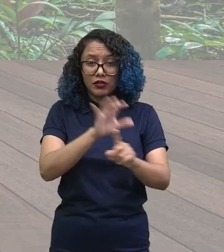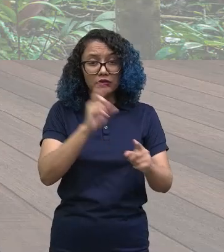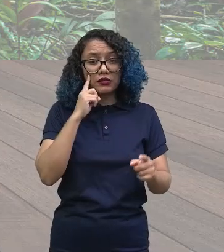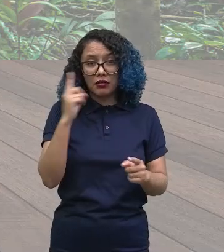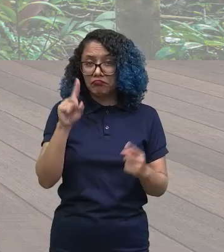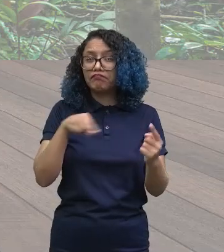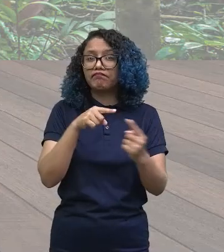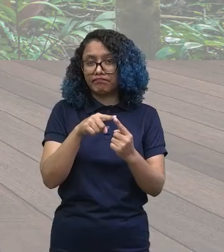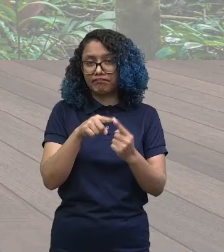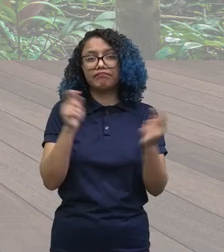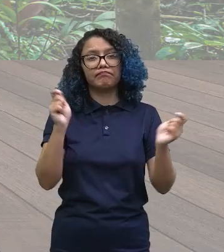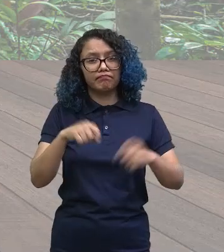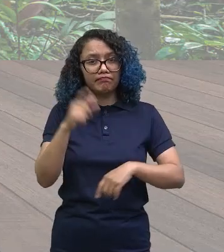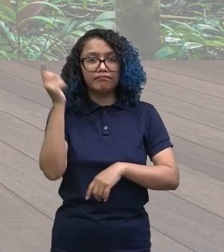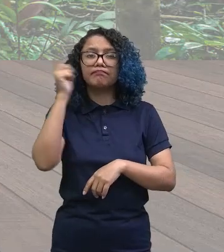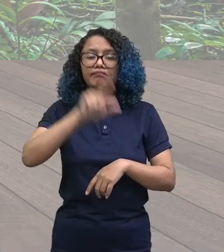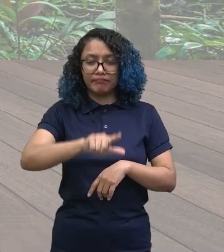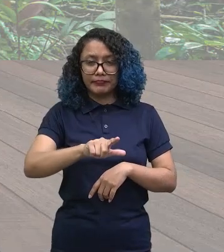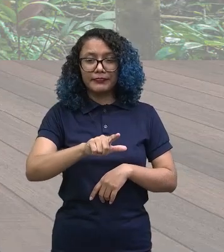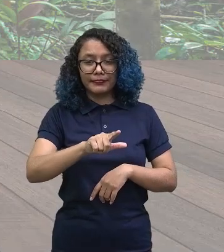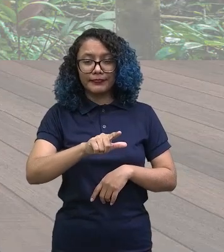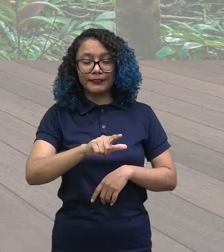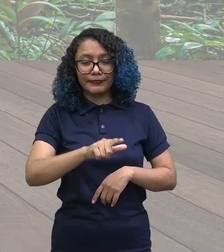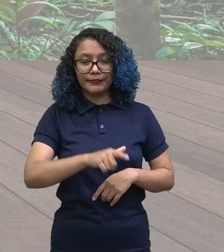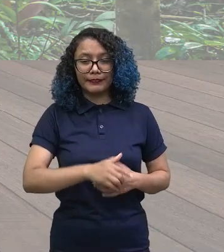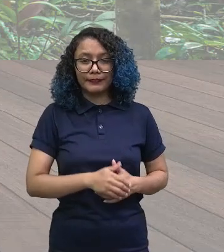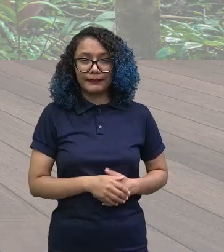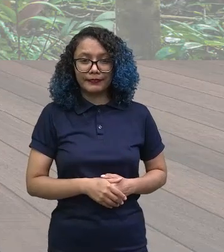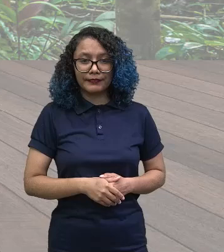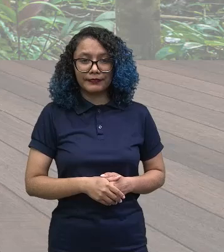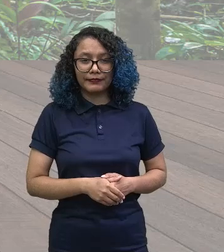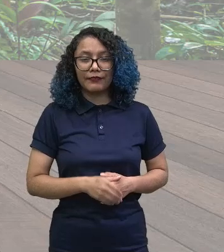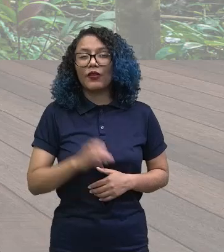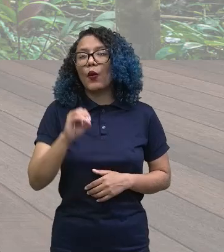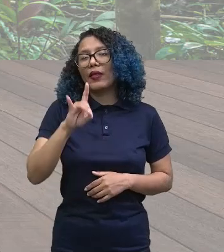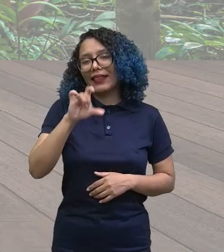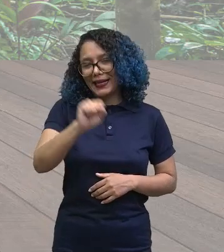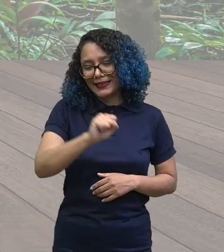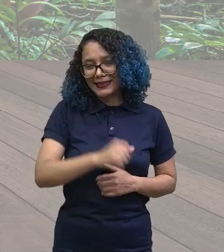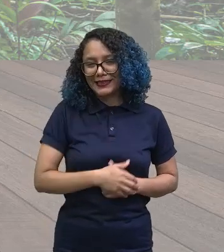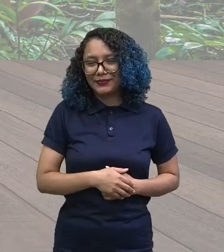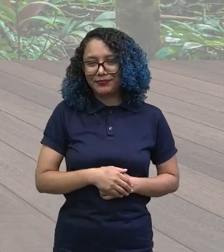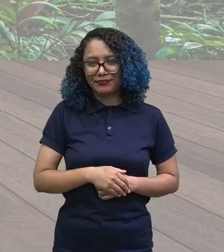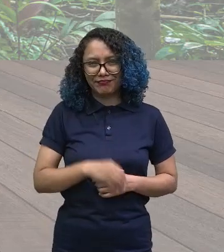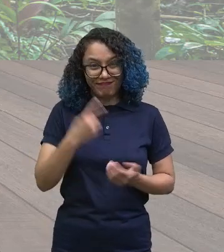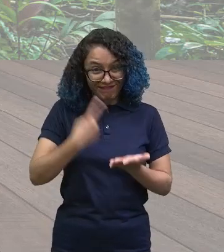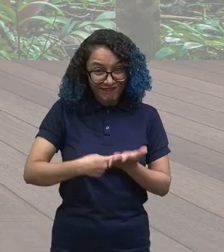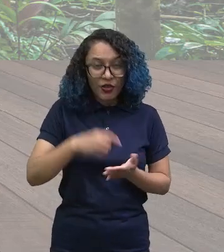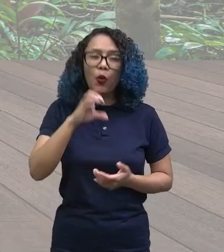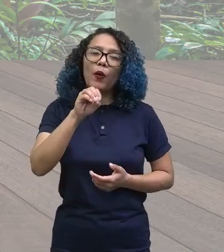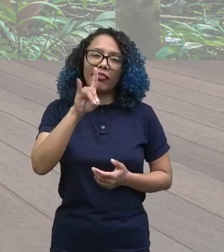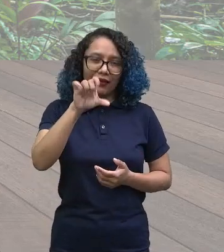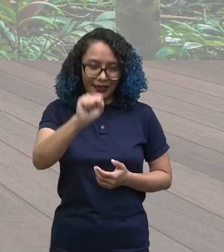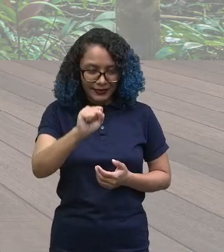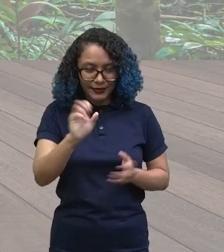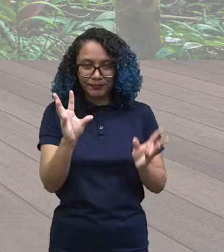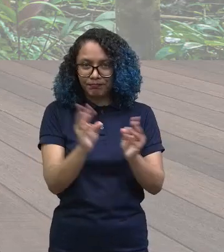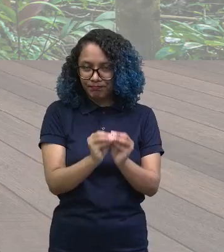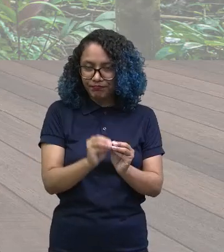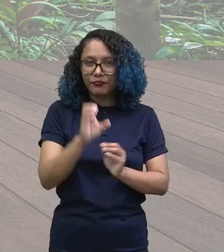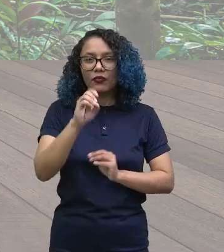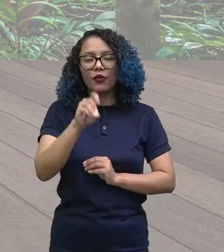do desenvolvimento sustentável. Os ODS, bora usar ODS, bora combinar assim? ODS,